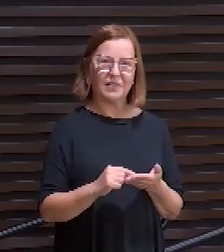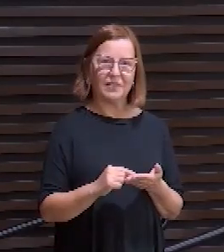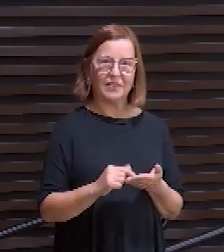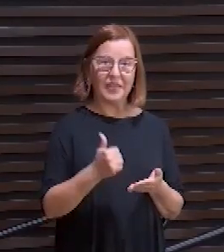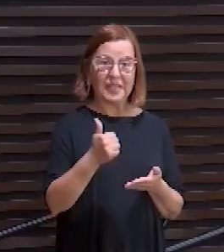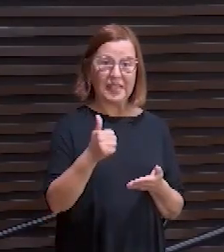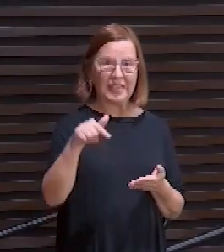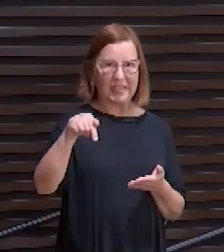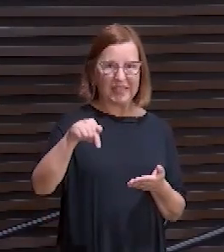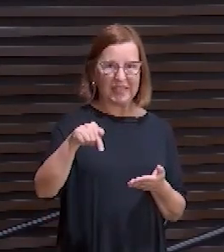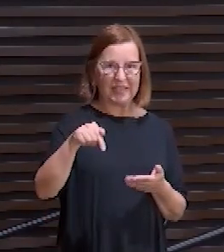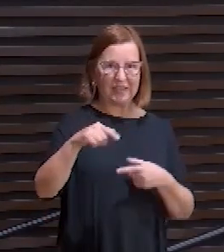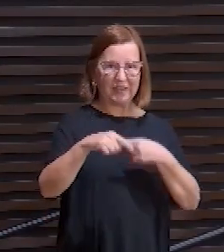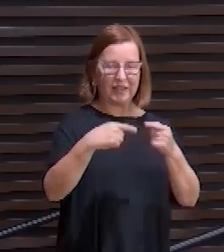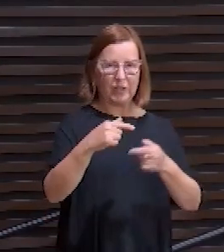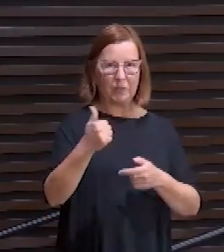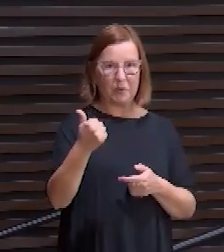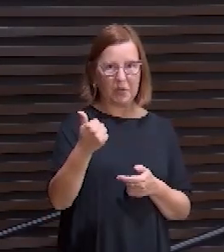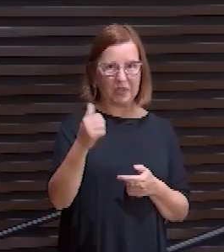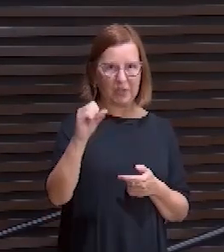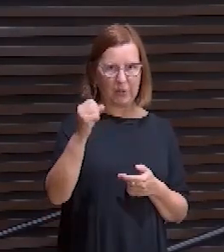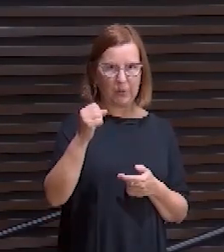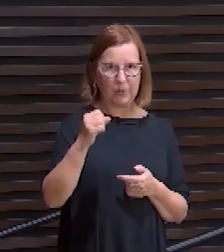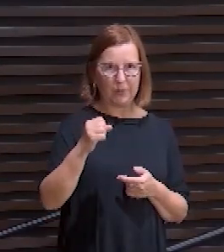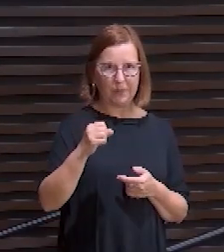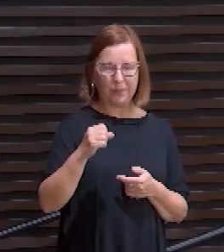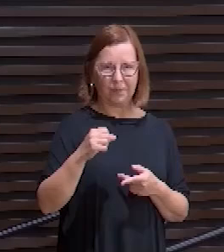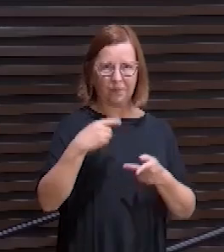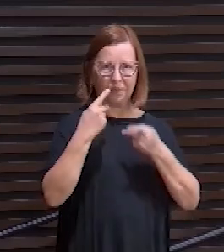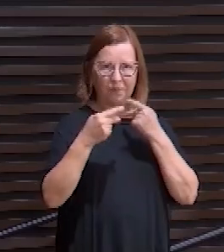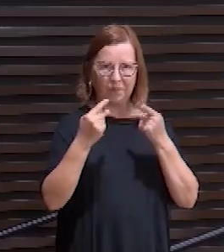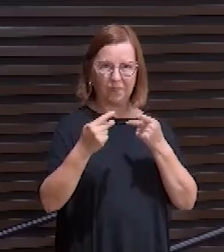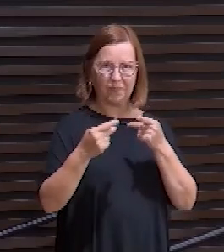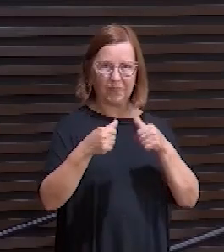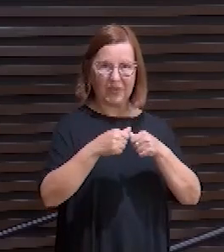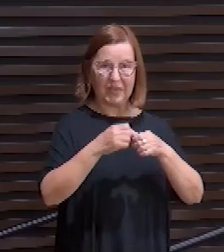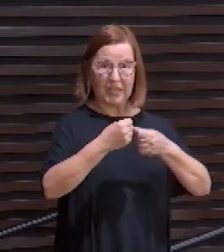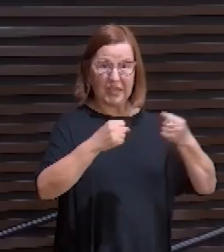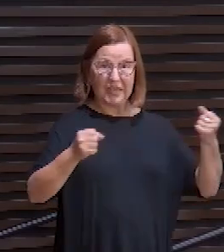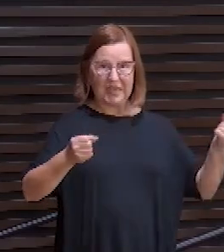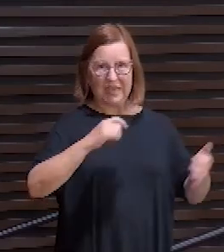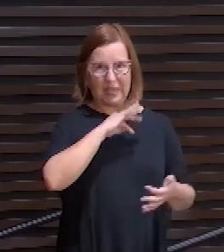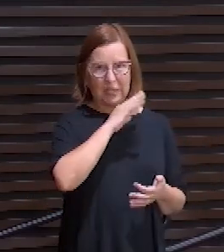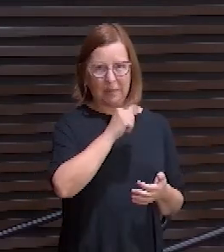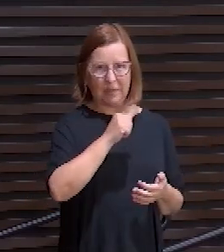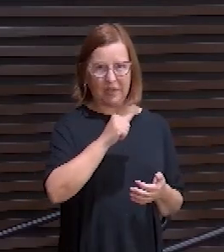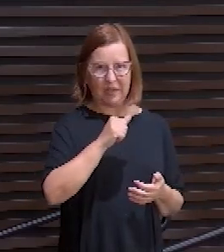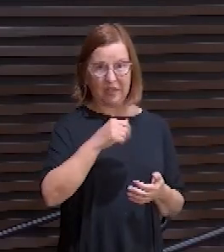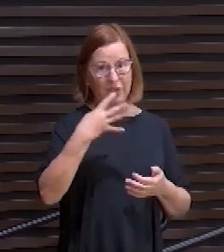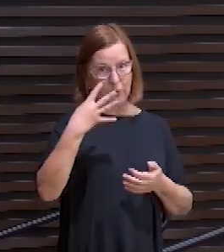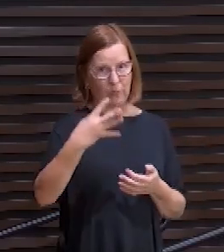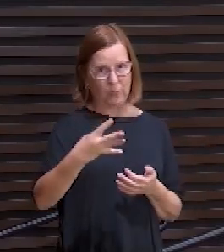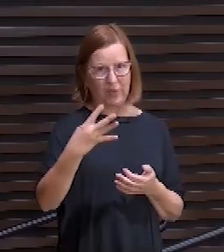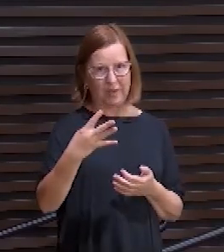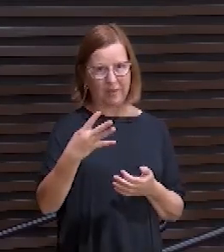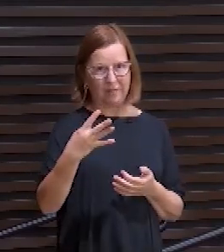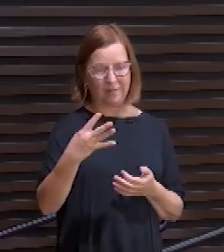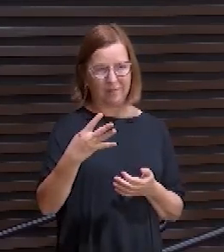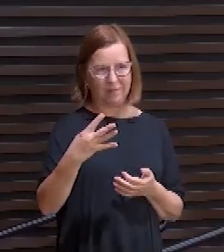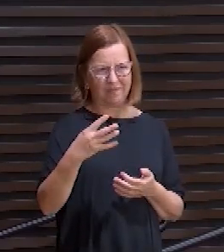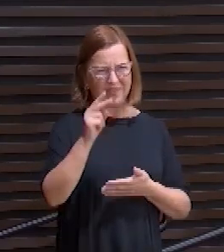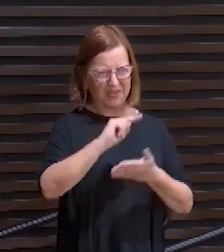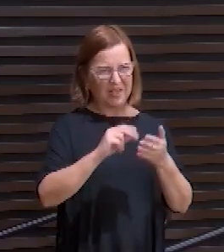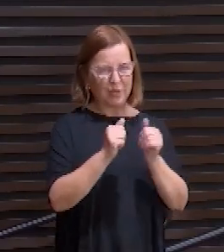junto com o 18. E diz assim: estes grandes animais que são 4... Vamos ler junto,